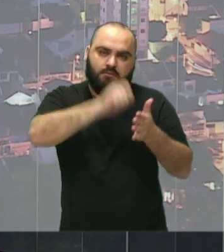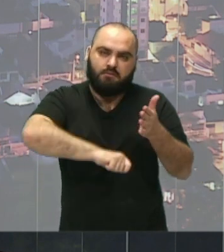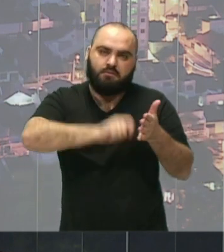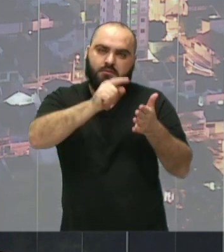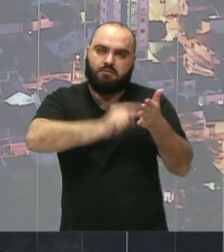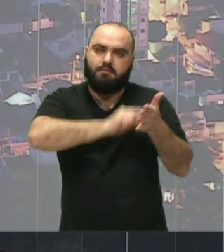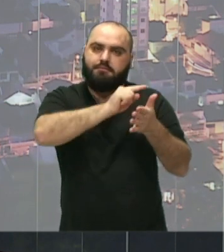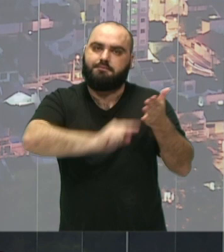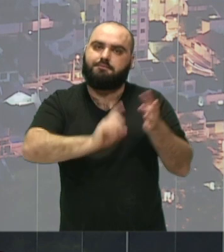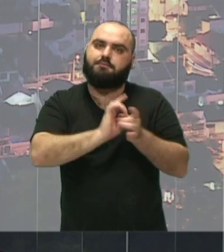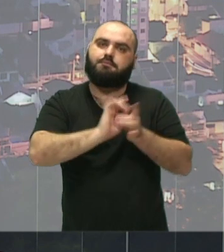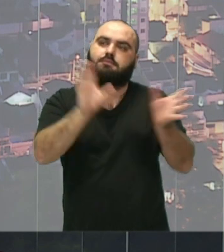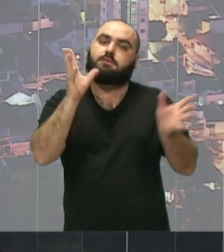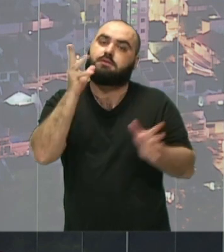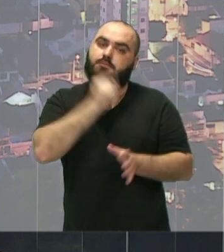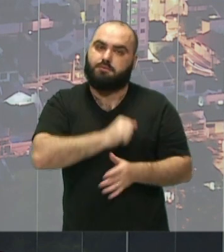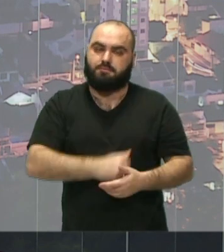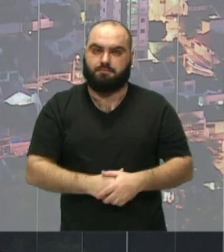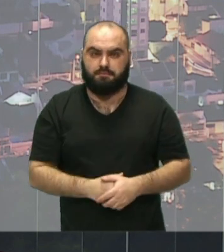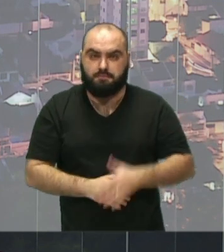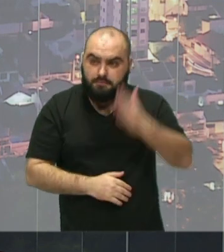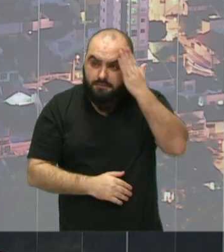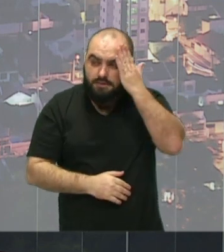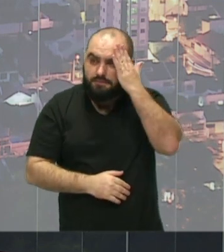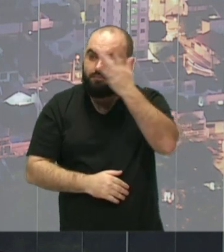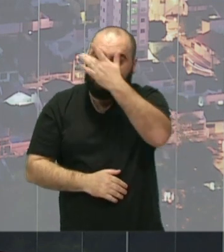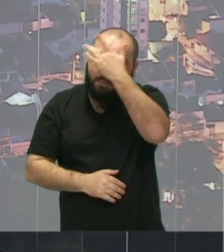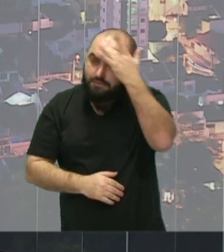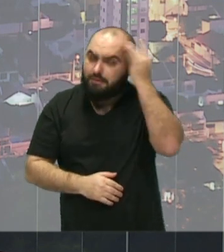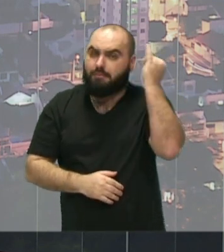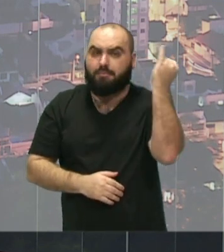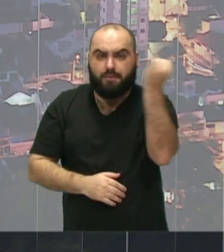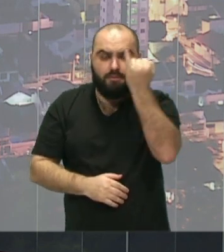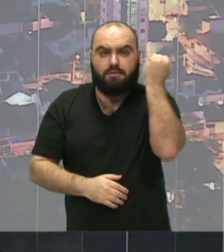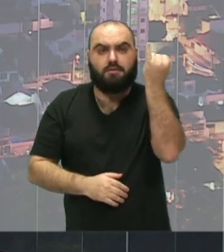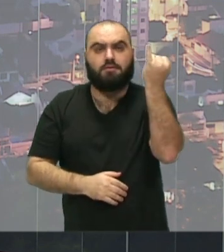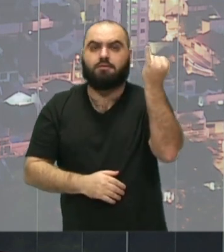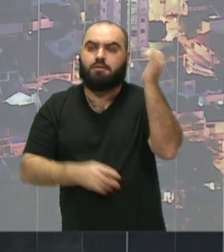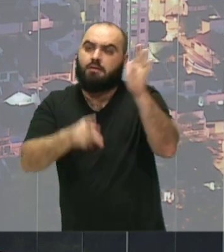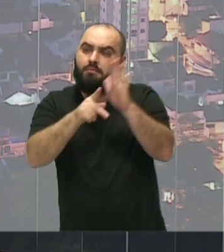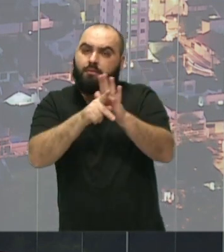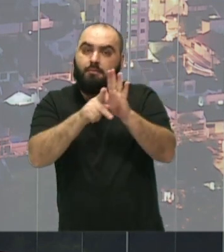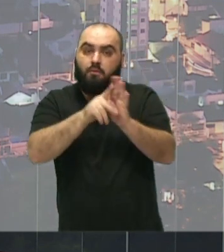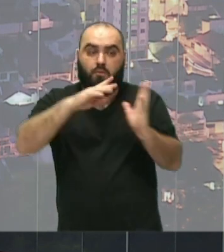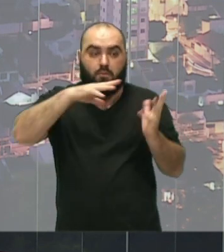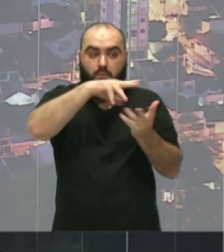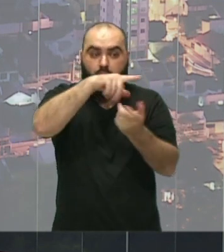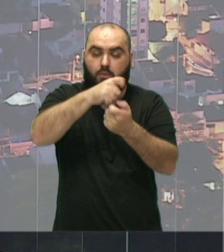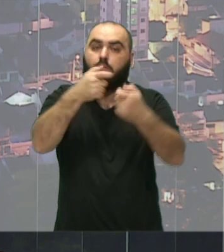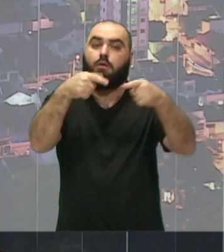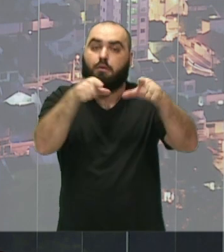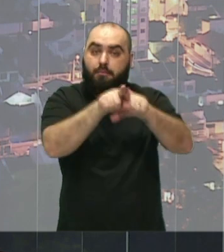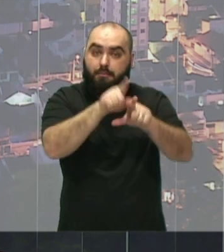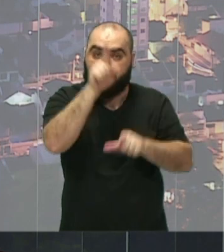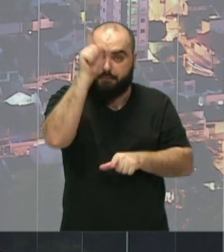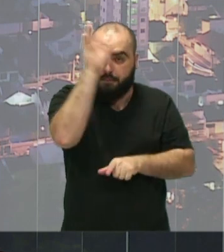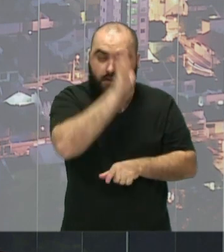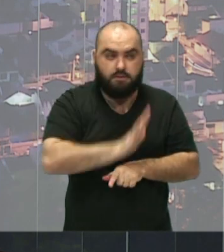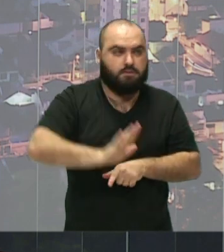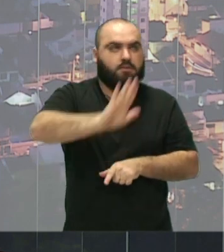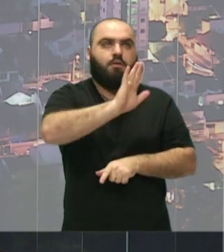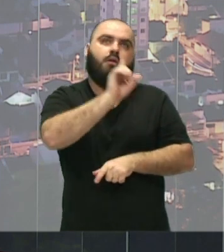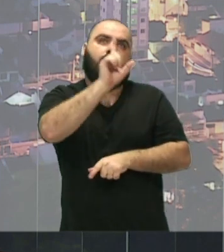marcar essas figuras que foram importantes, que foram relevantes na história mundial e na história do Brasil, que